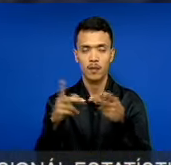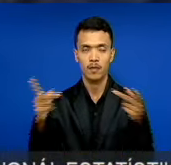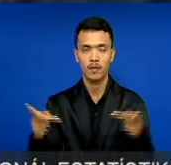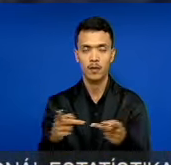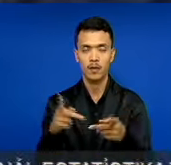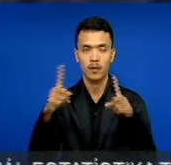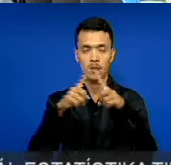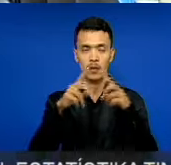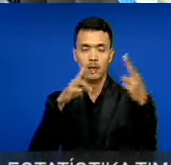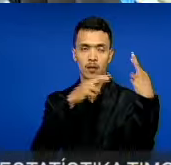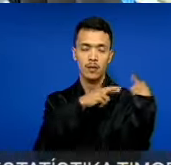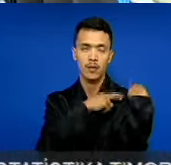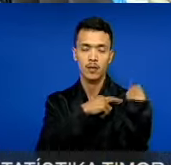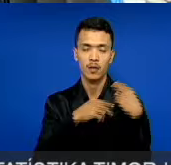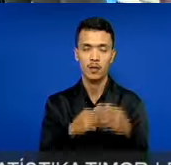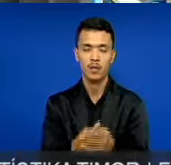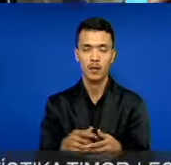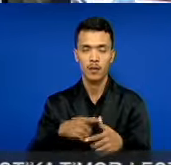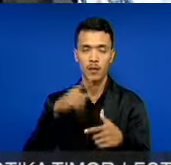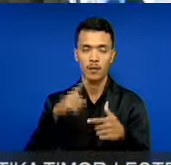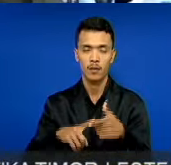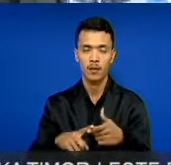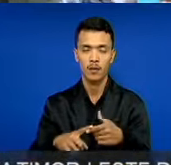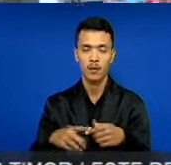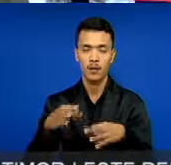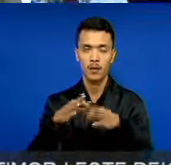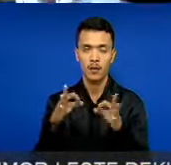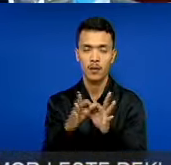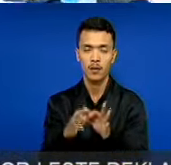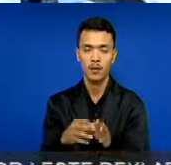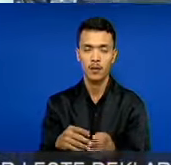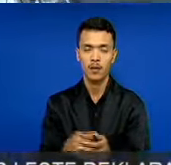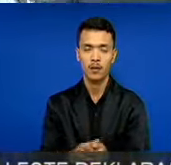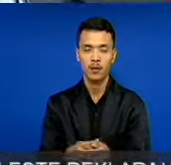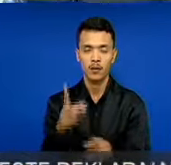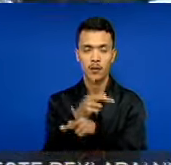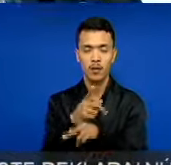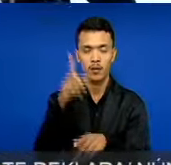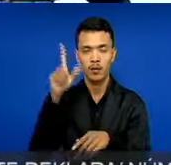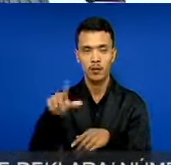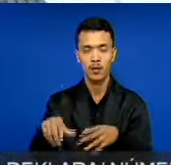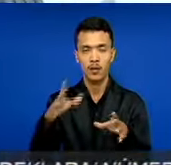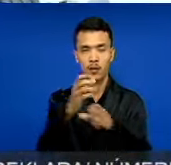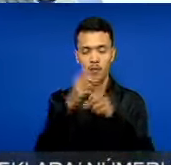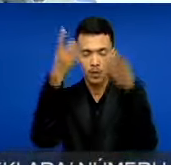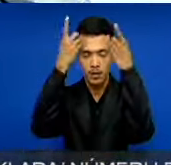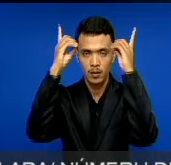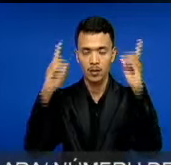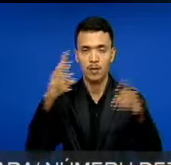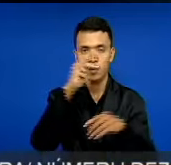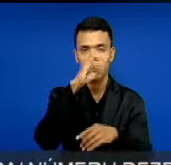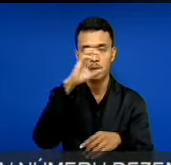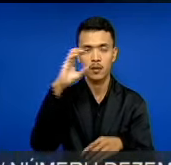da competência durante no foi em período de instalação, no evita atraso a tufote decisão da Millennium Challenge